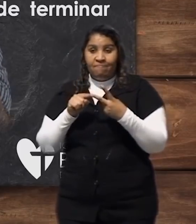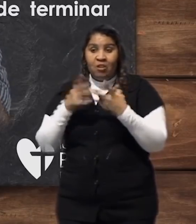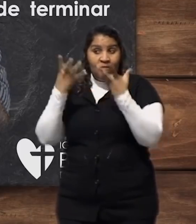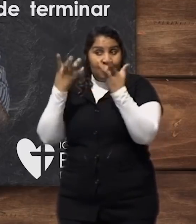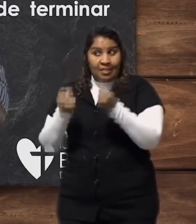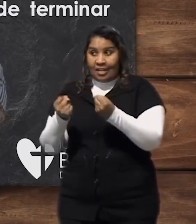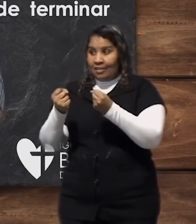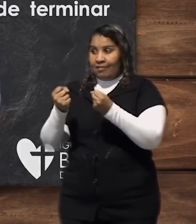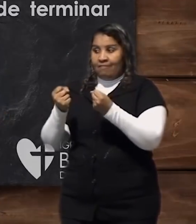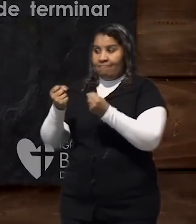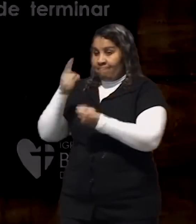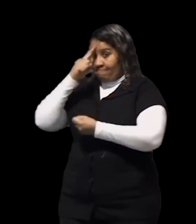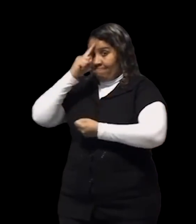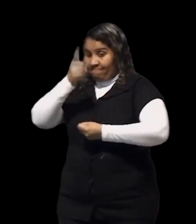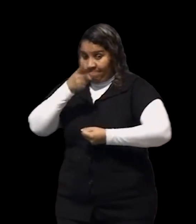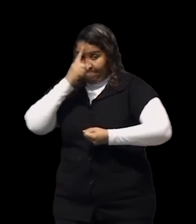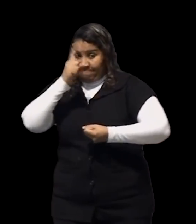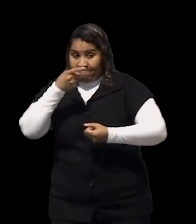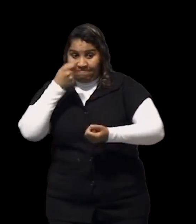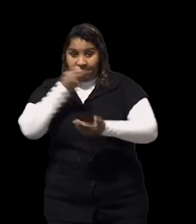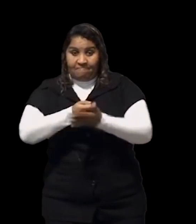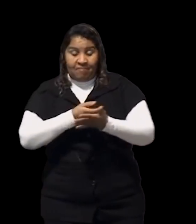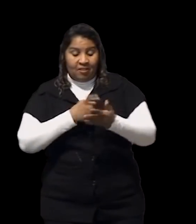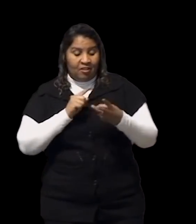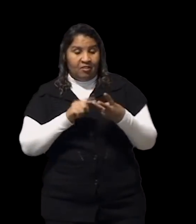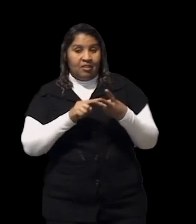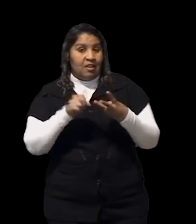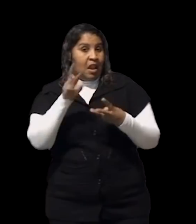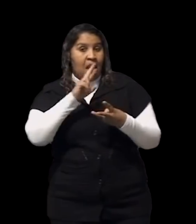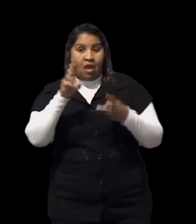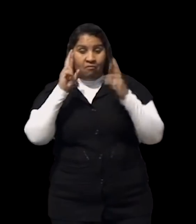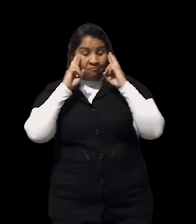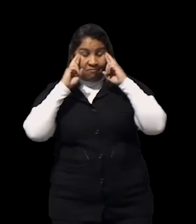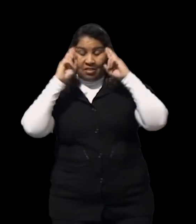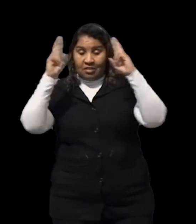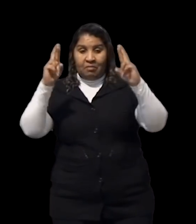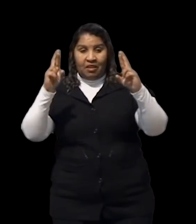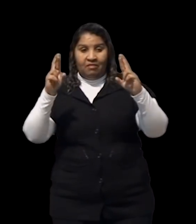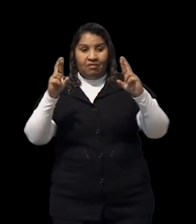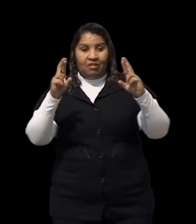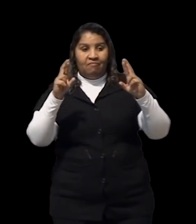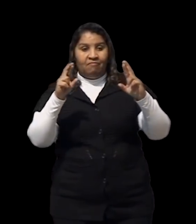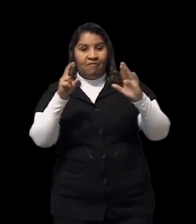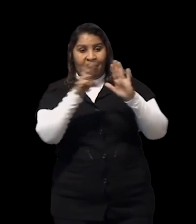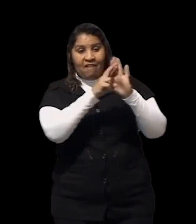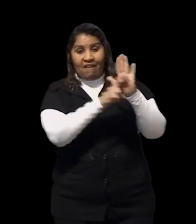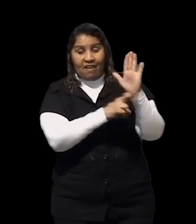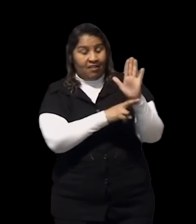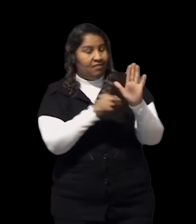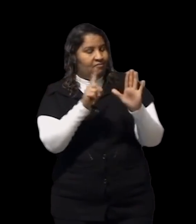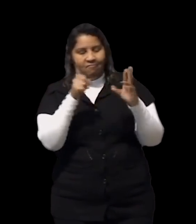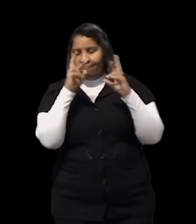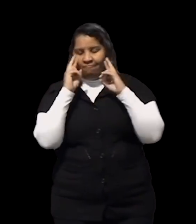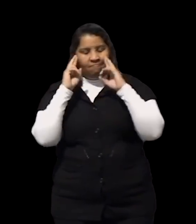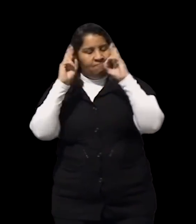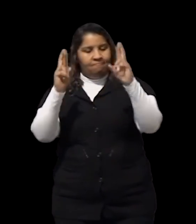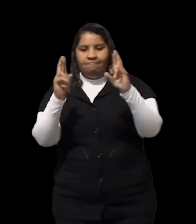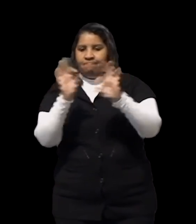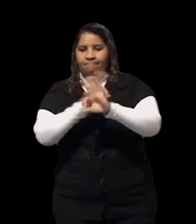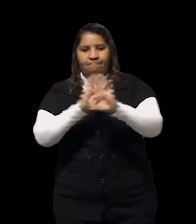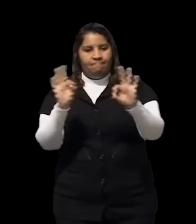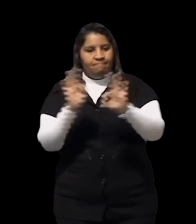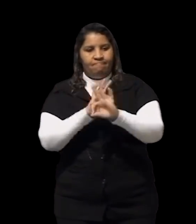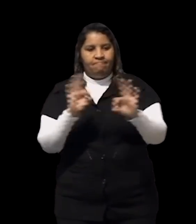leis e regras uma pessoa que a orfã e não é capaz de obedecer